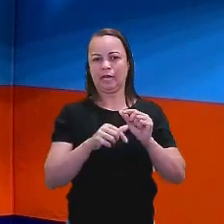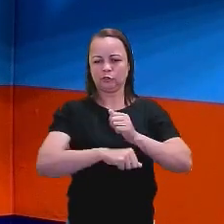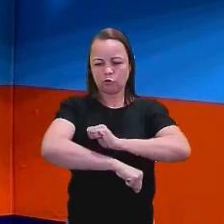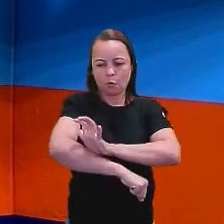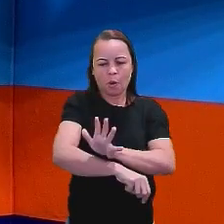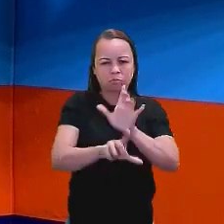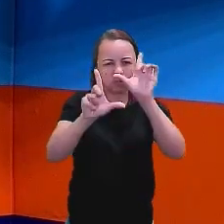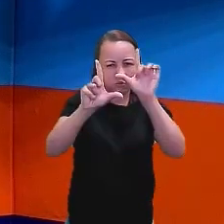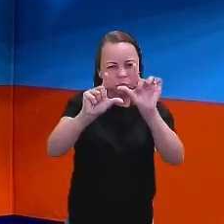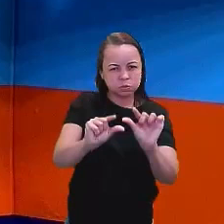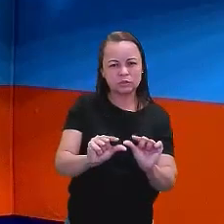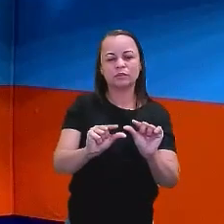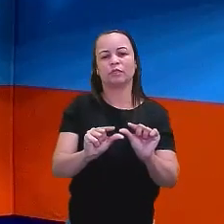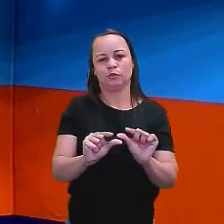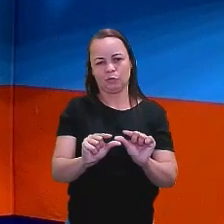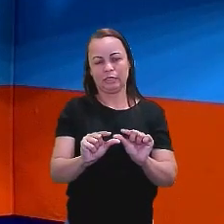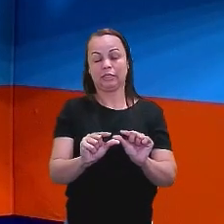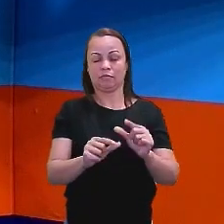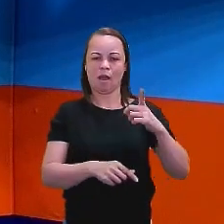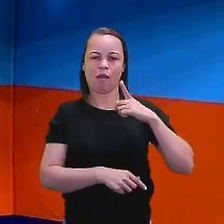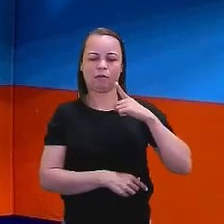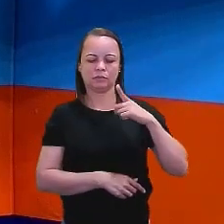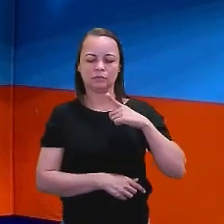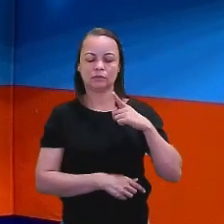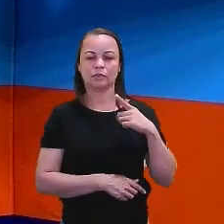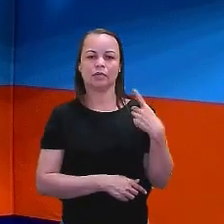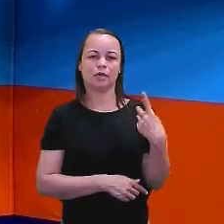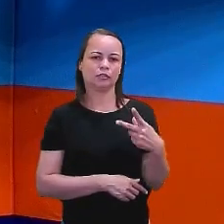ser diminuído, a ter sua